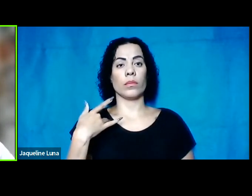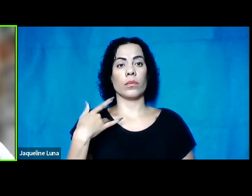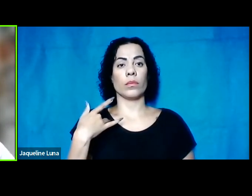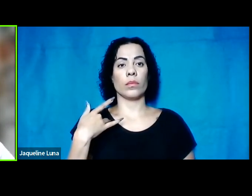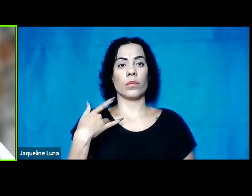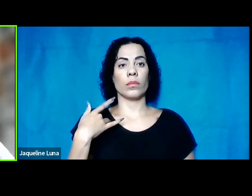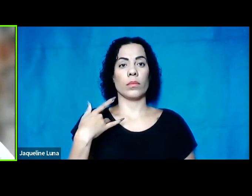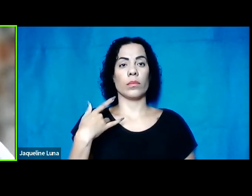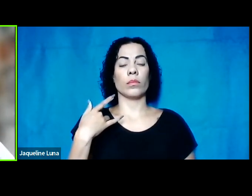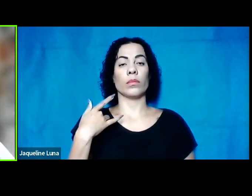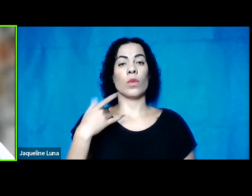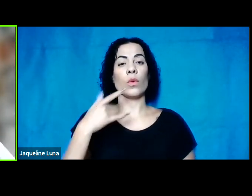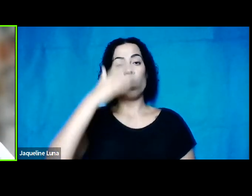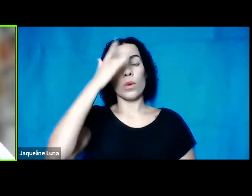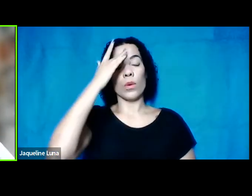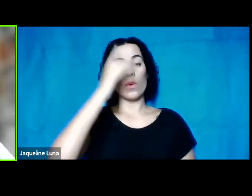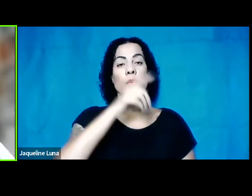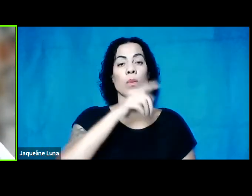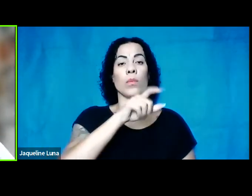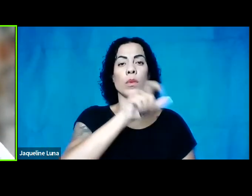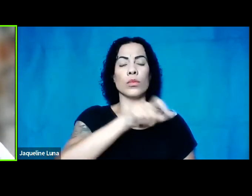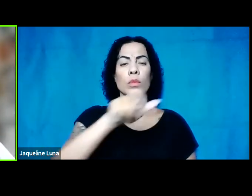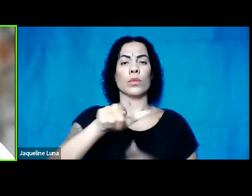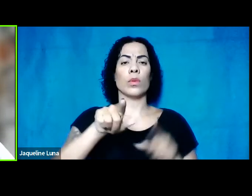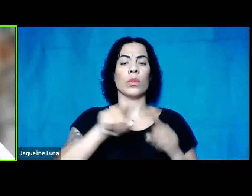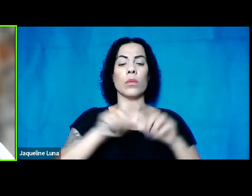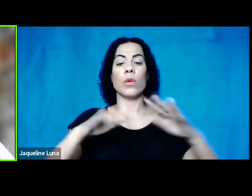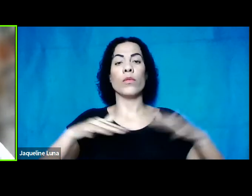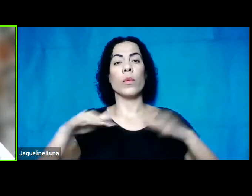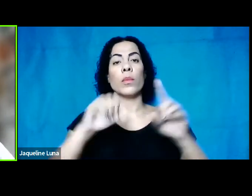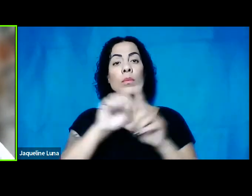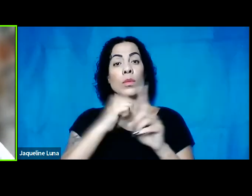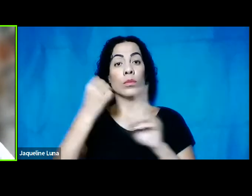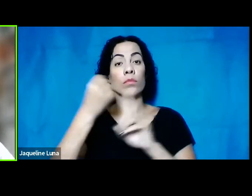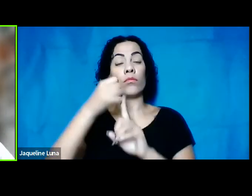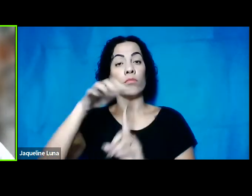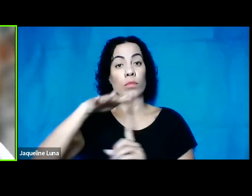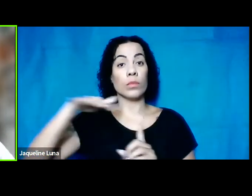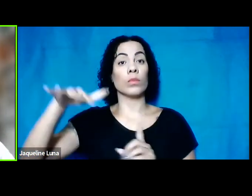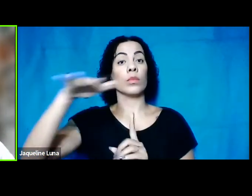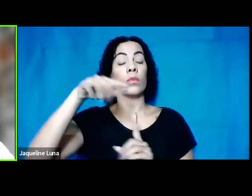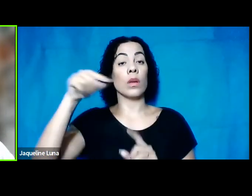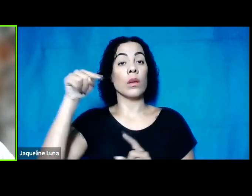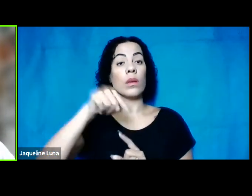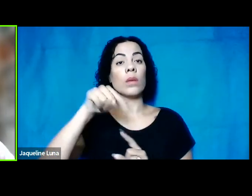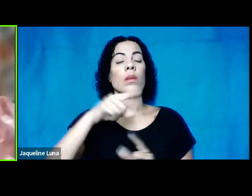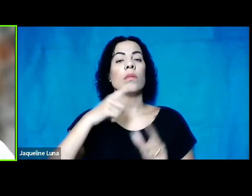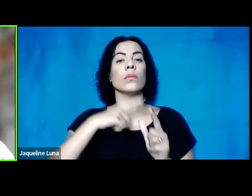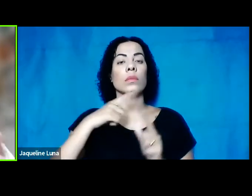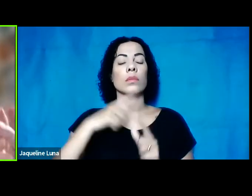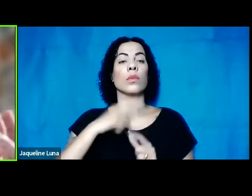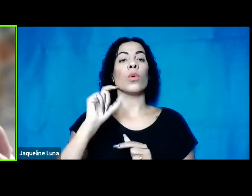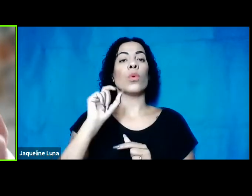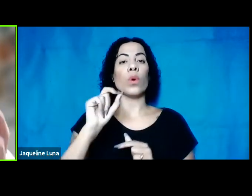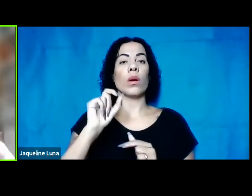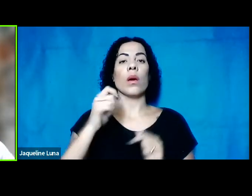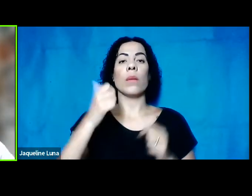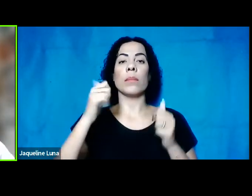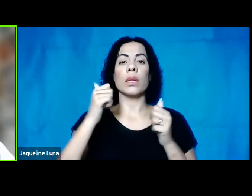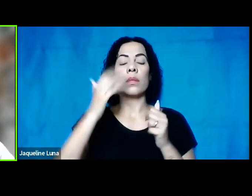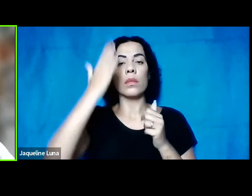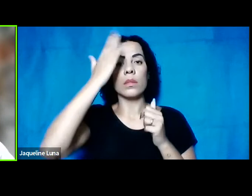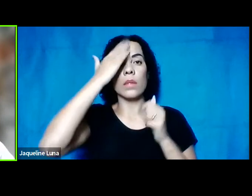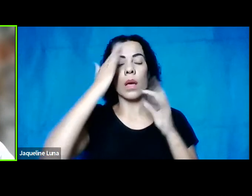o cidadão, com os movimentos sociais, com a sociedade, né? Ela ter essa visão completa, integral das